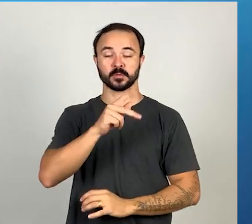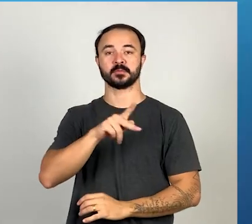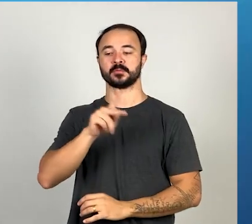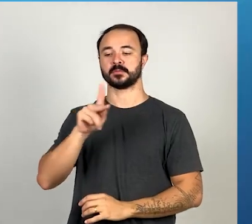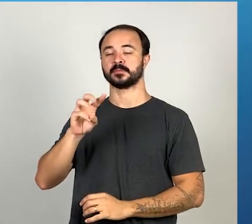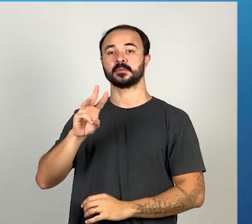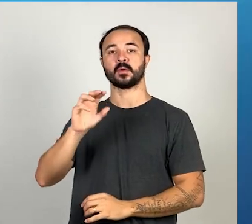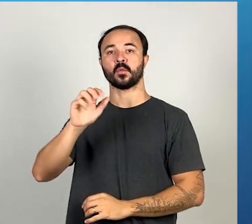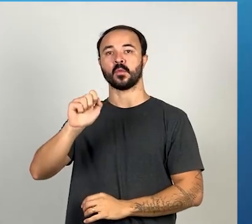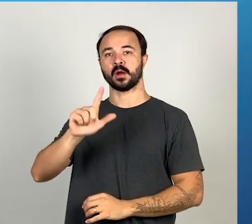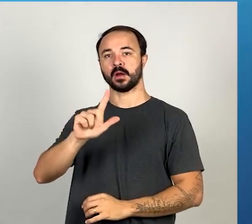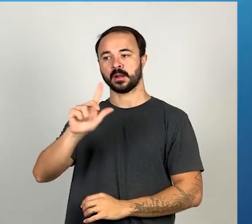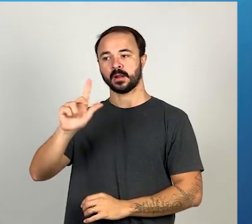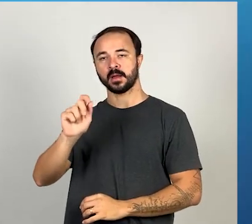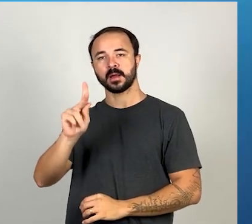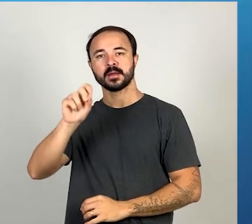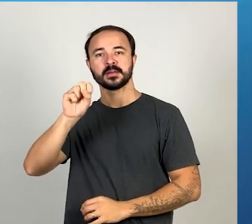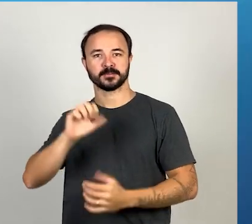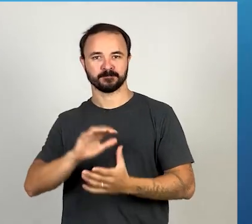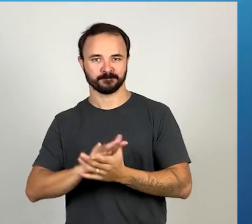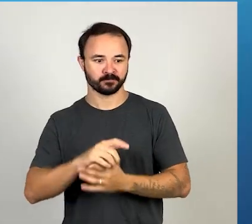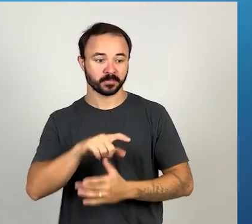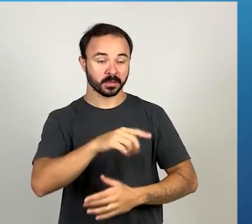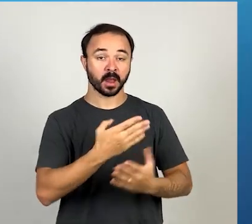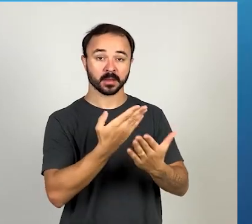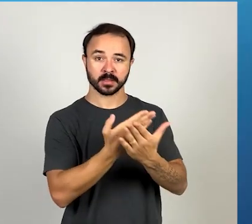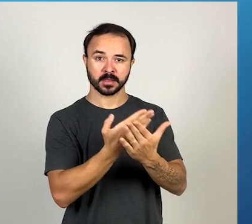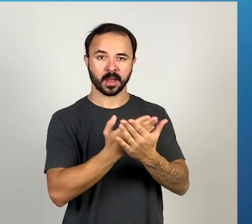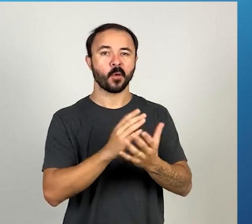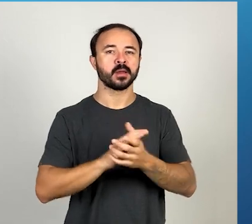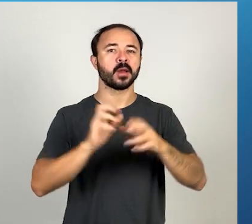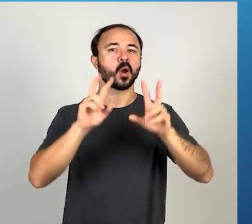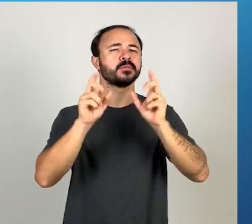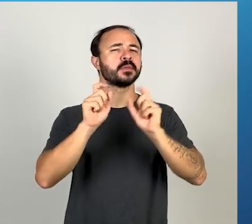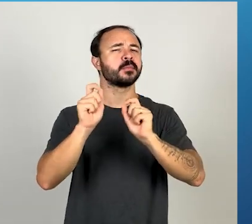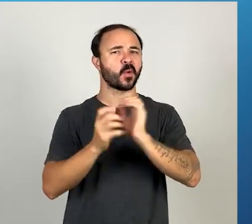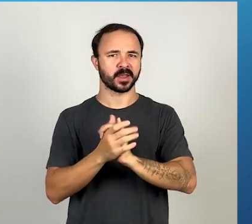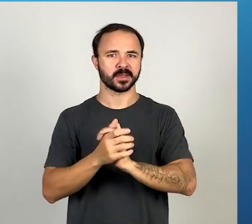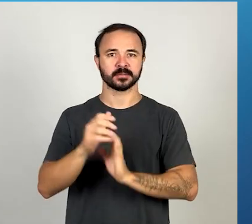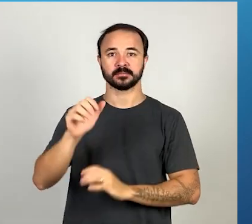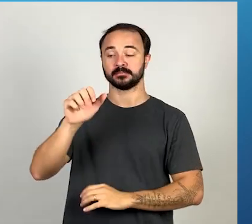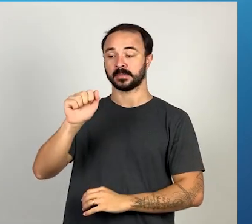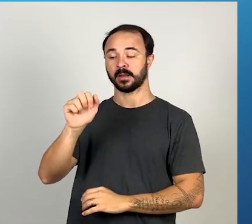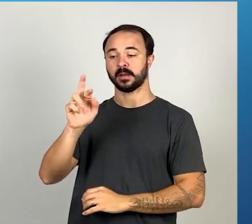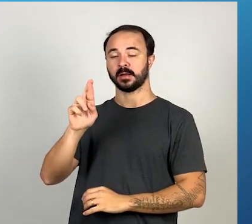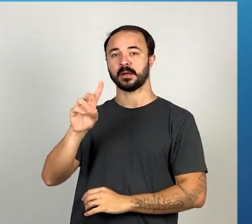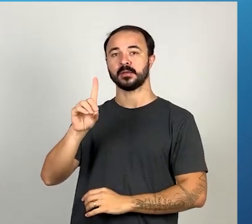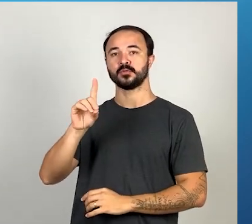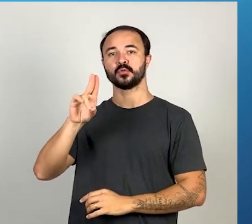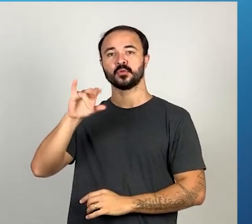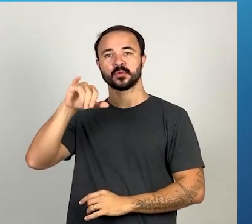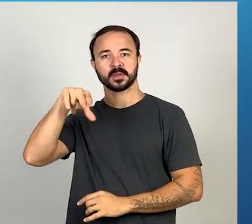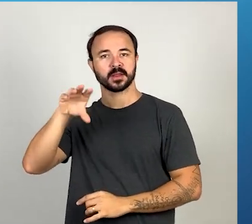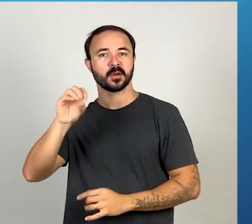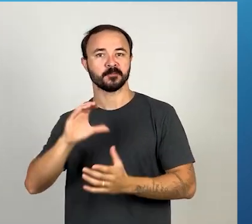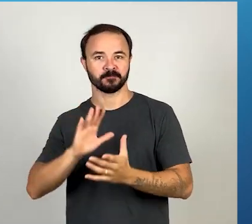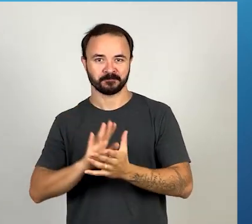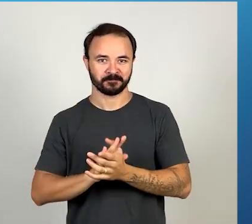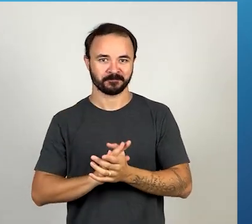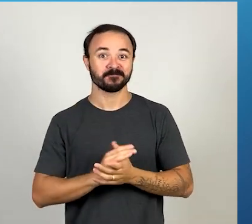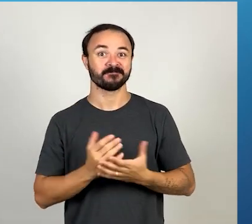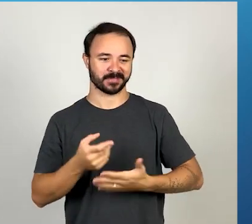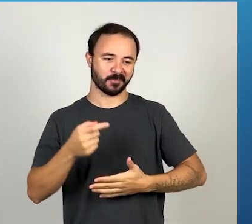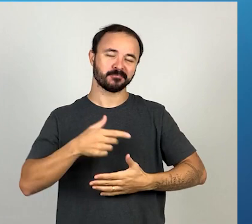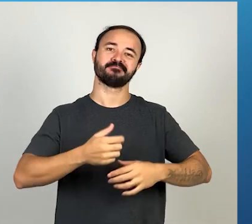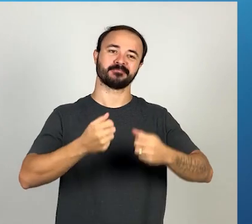sou o professor Alex Costa. Na sala de hoje vamos abordar a plataforma Arduino. E com isso, vamos conhecer um pouco